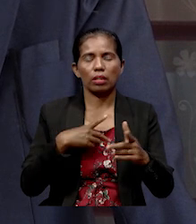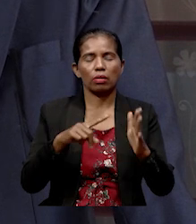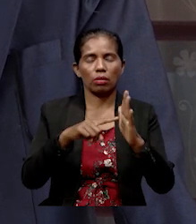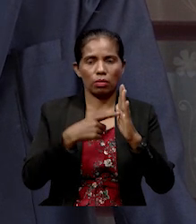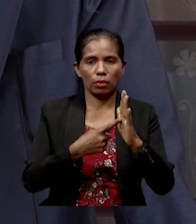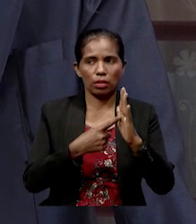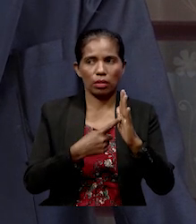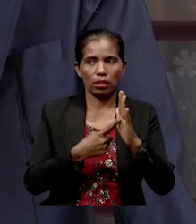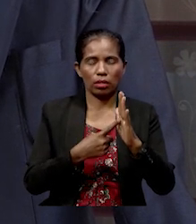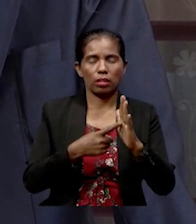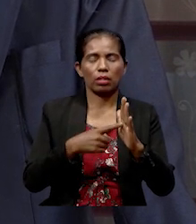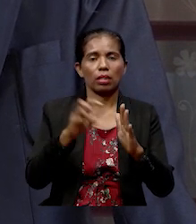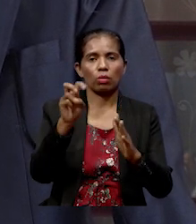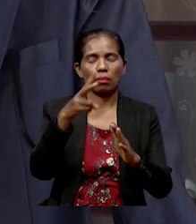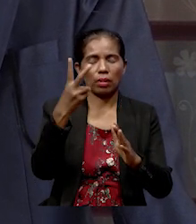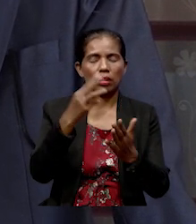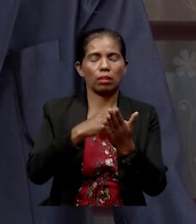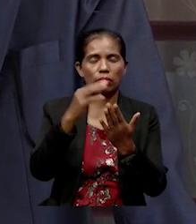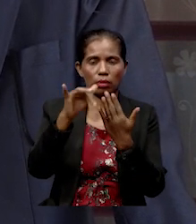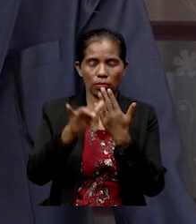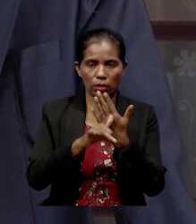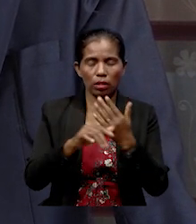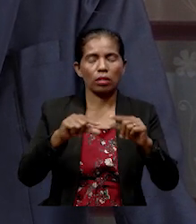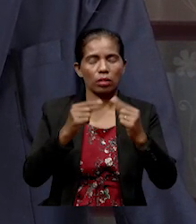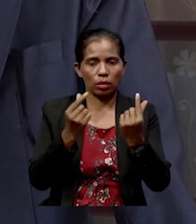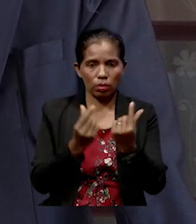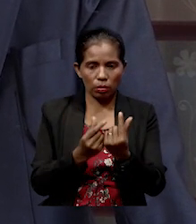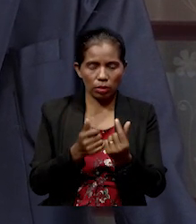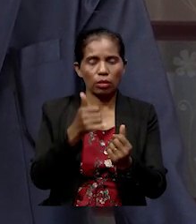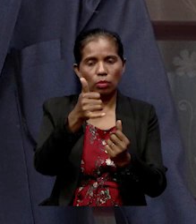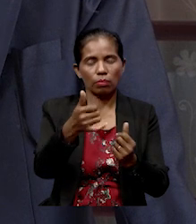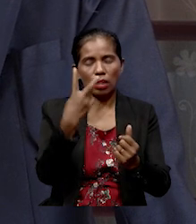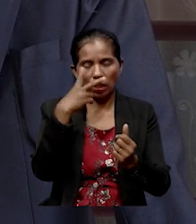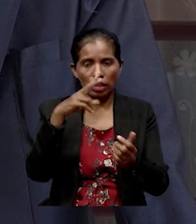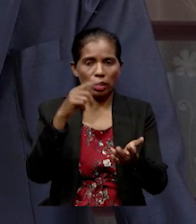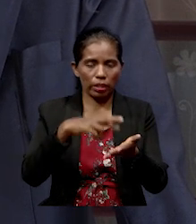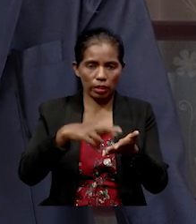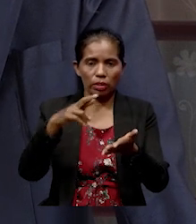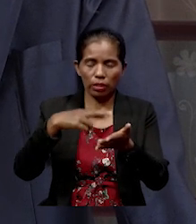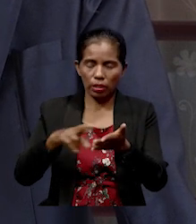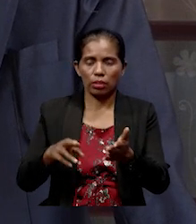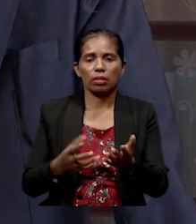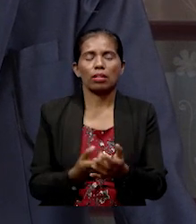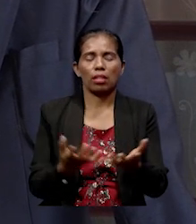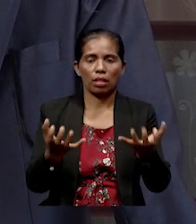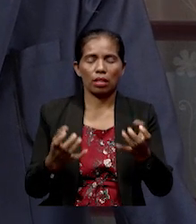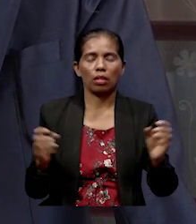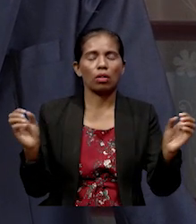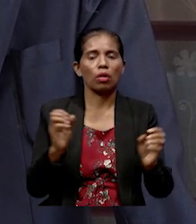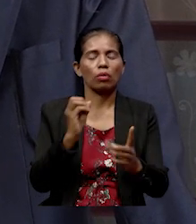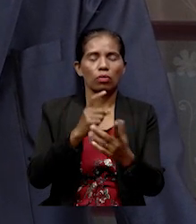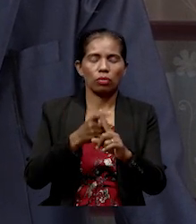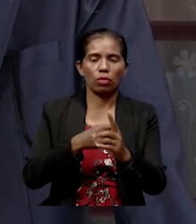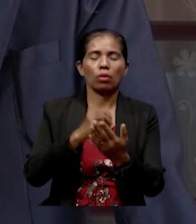rarou dia 2 de maio agora, equipa tem de Tunfila Fale. E esforço para a cara que ela corre outubro, novembro,